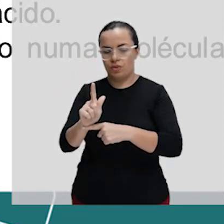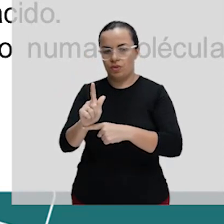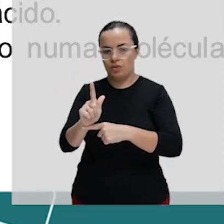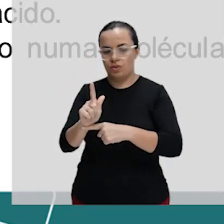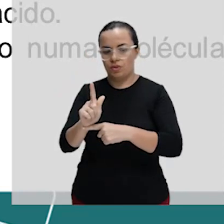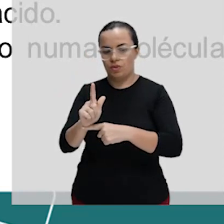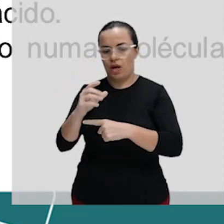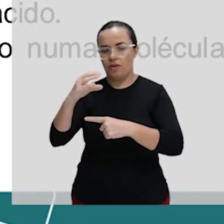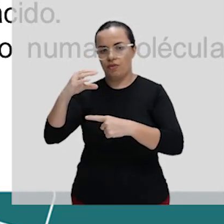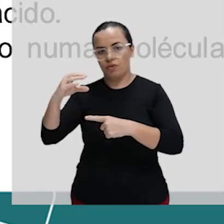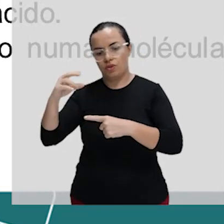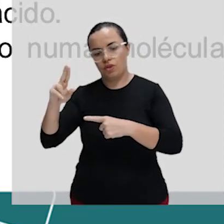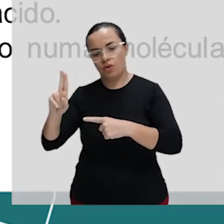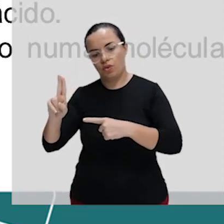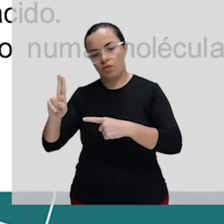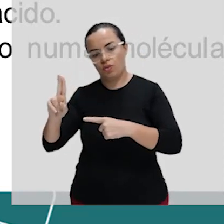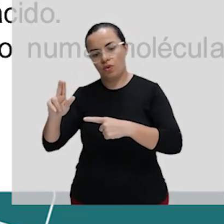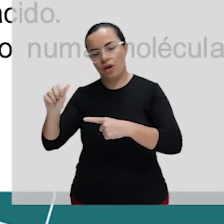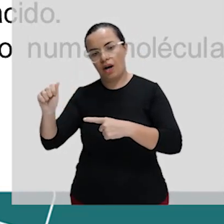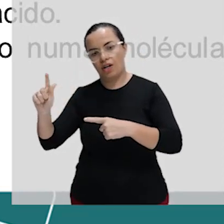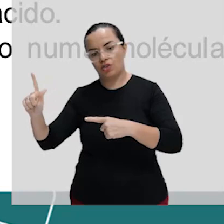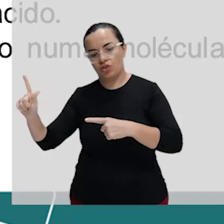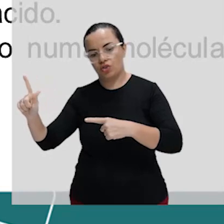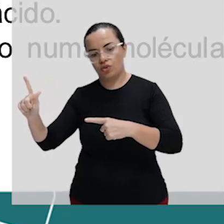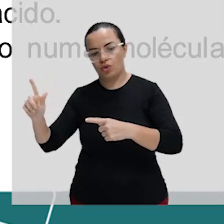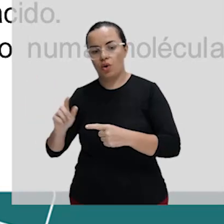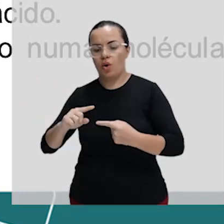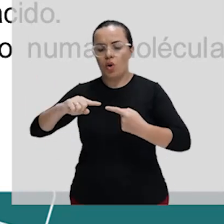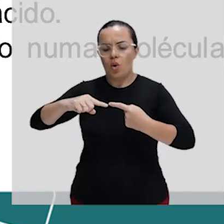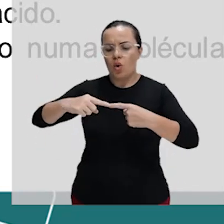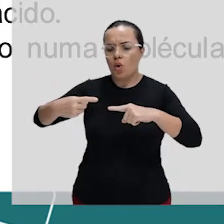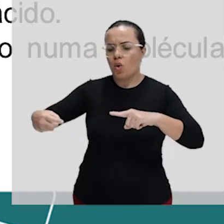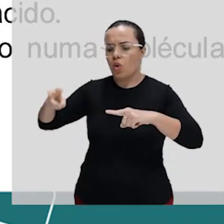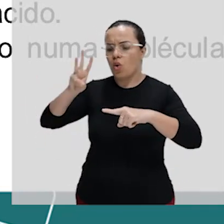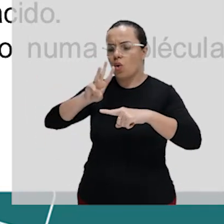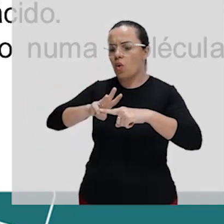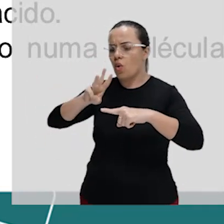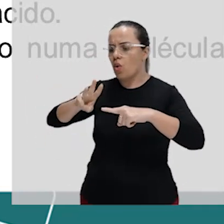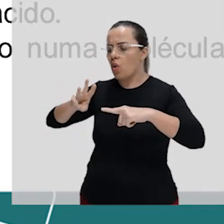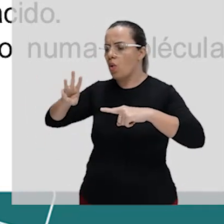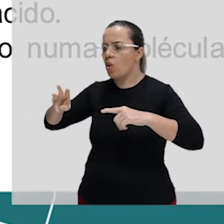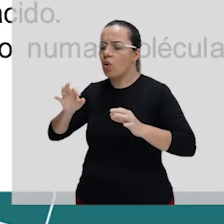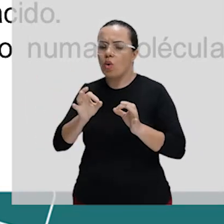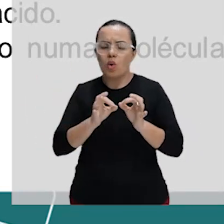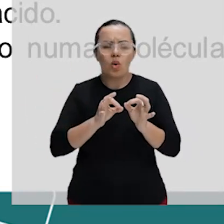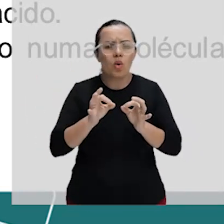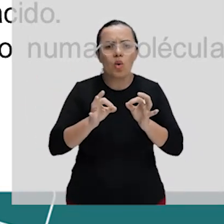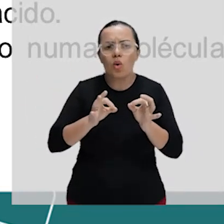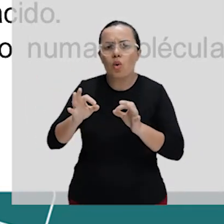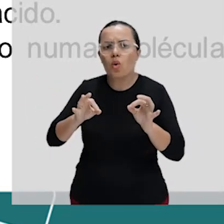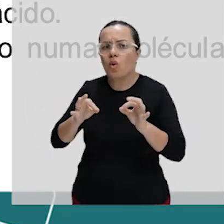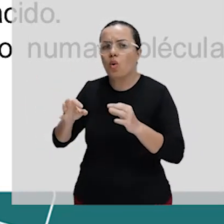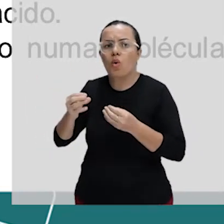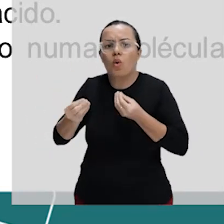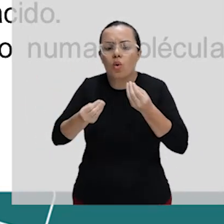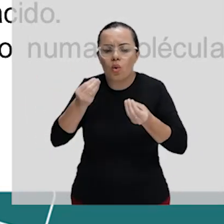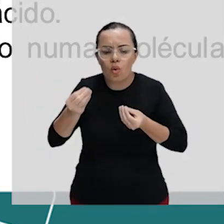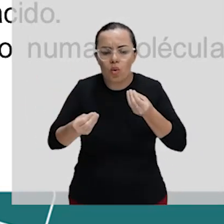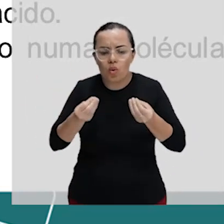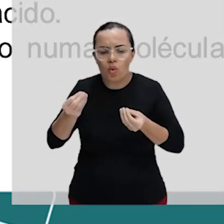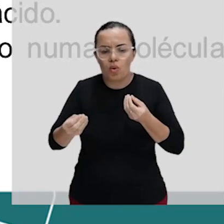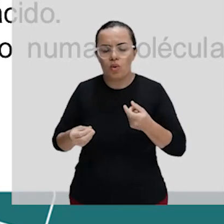ficou o meu códon. Ele virou o quê? UAG. Eu sei que UAG indica o